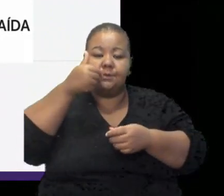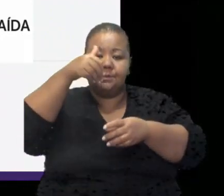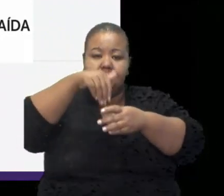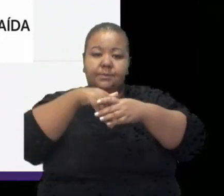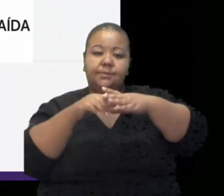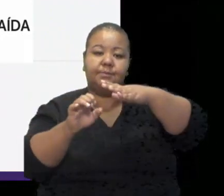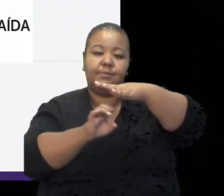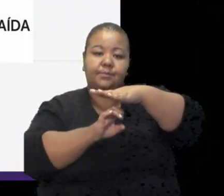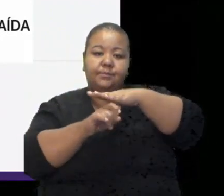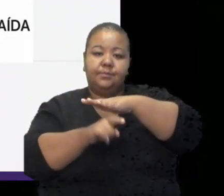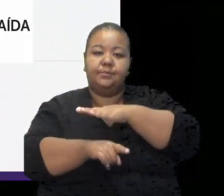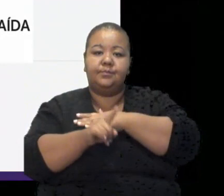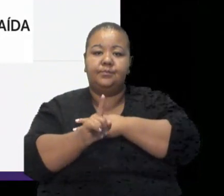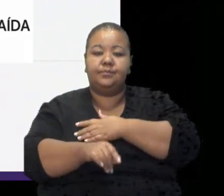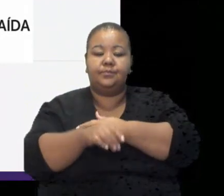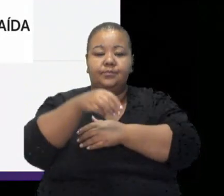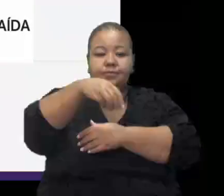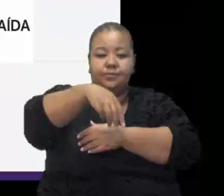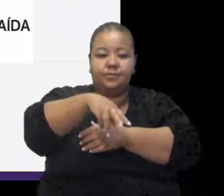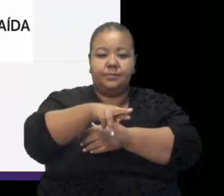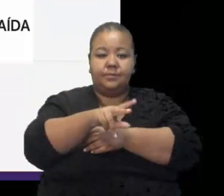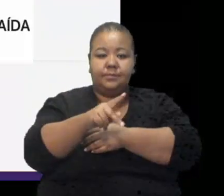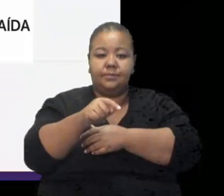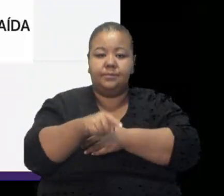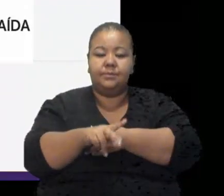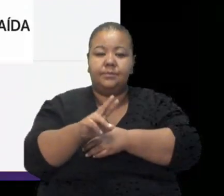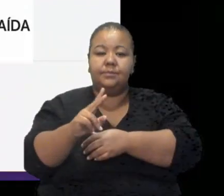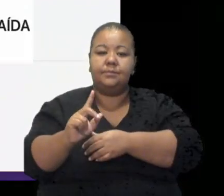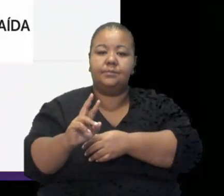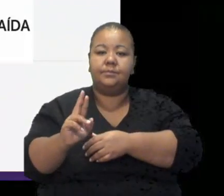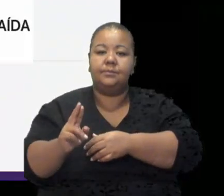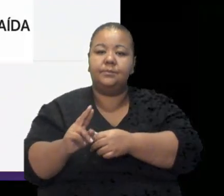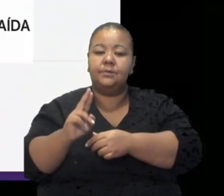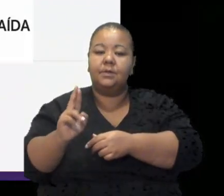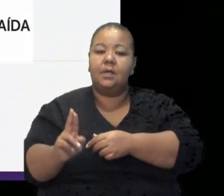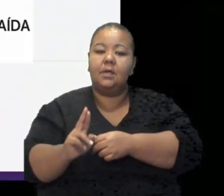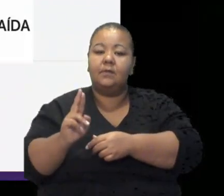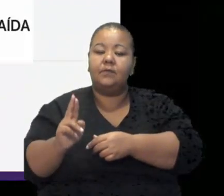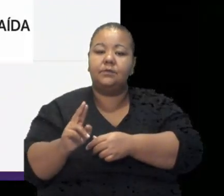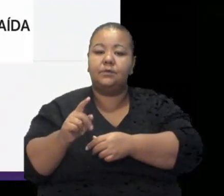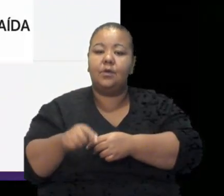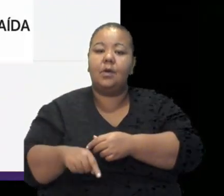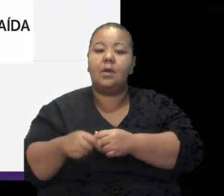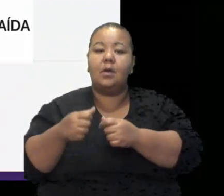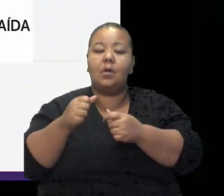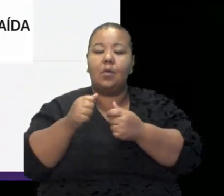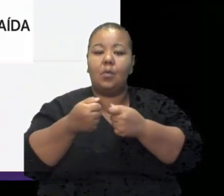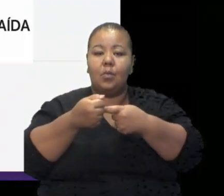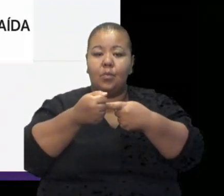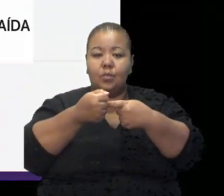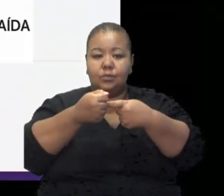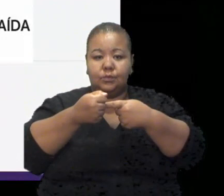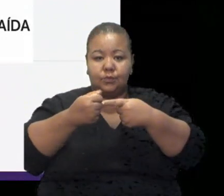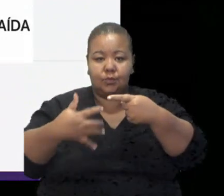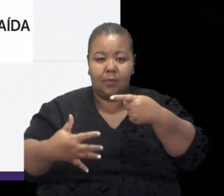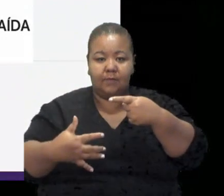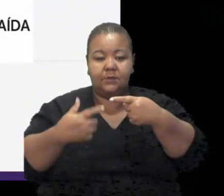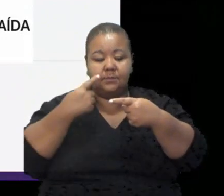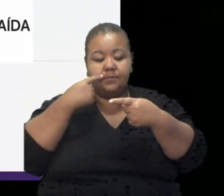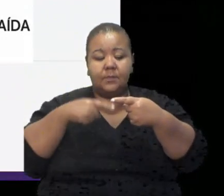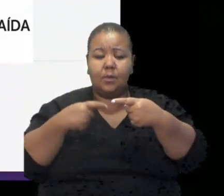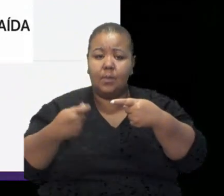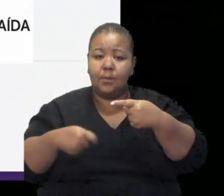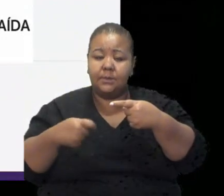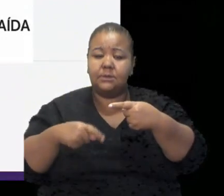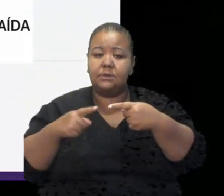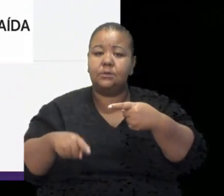empresa. Geralmente o MRP funciona em função de softwares. E aí eu preciso trabalhar muito bem esses